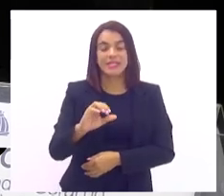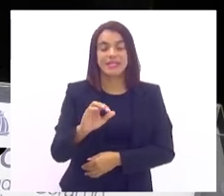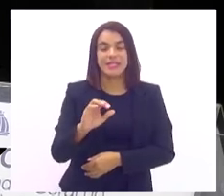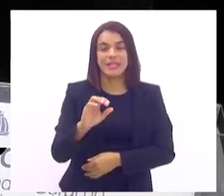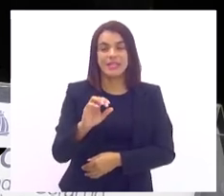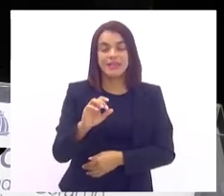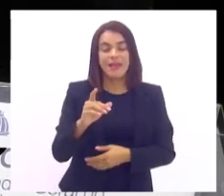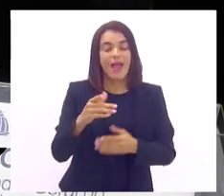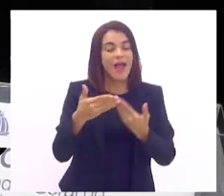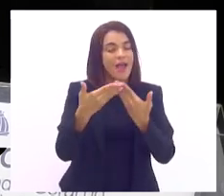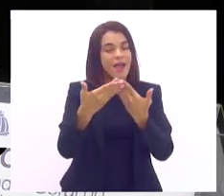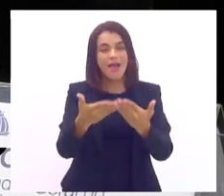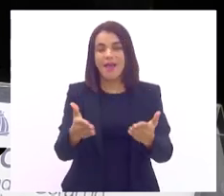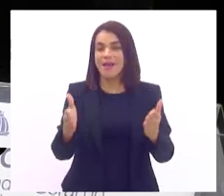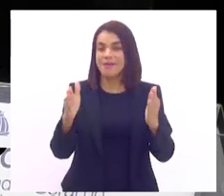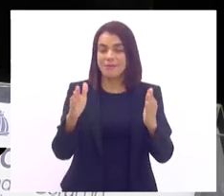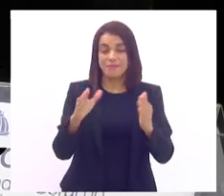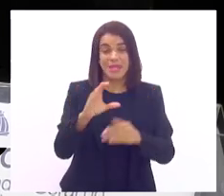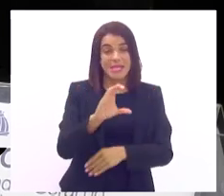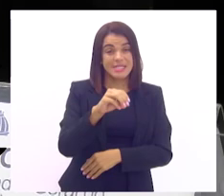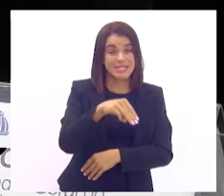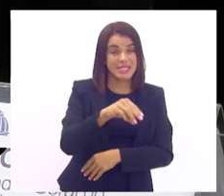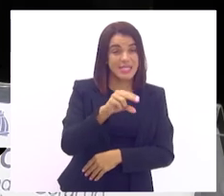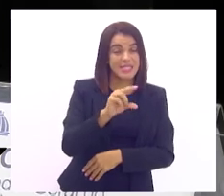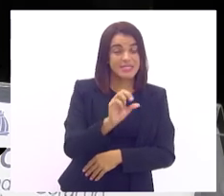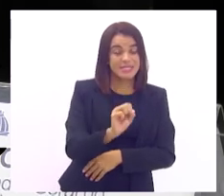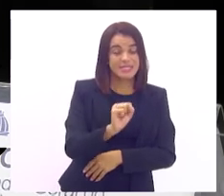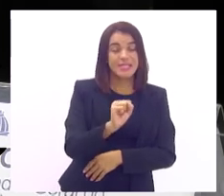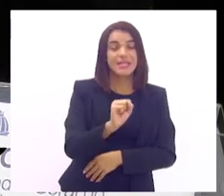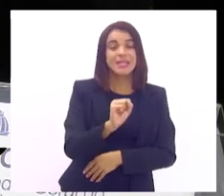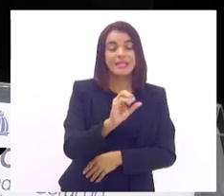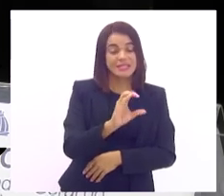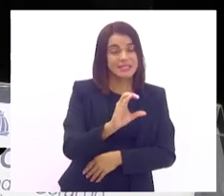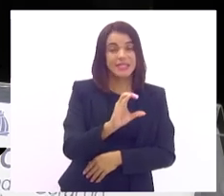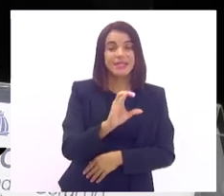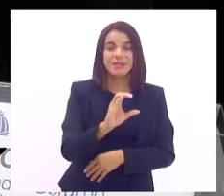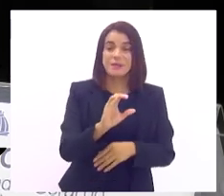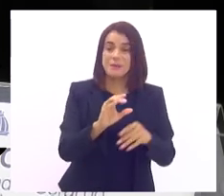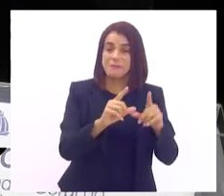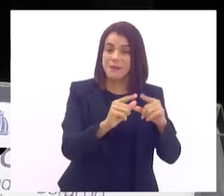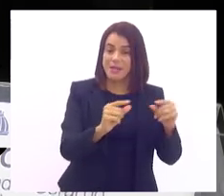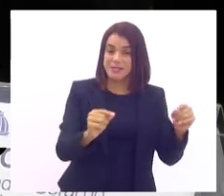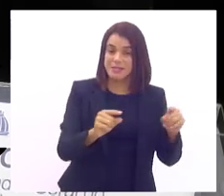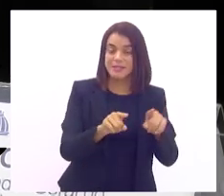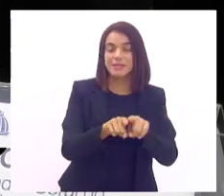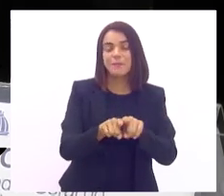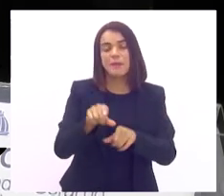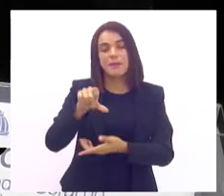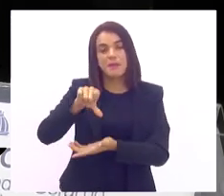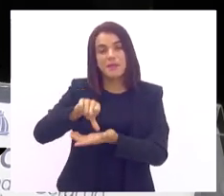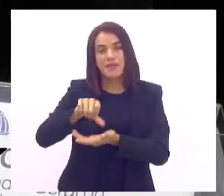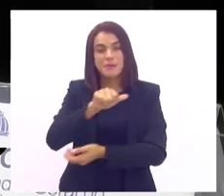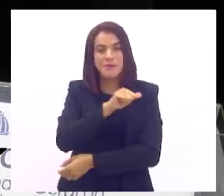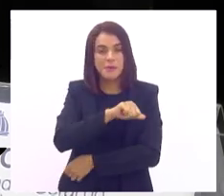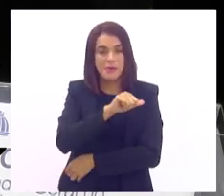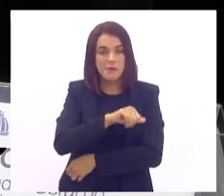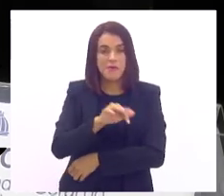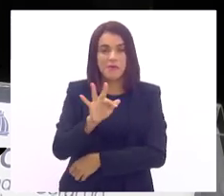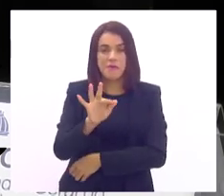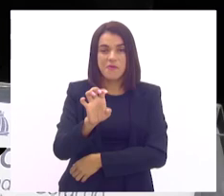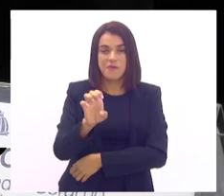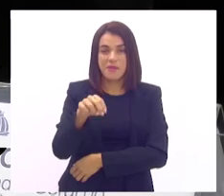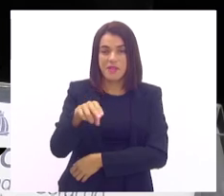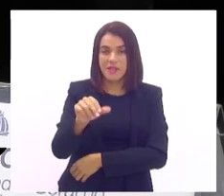abertas, deputado. A CNC tanto fica em Brasília como em São e aqui no Rio de Janeiro, FENACOM em